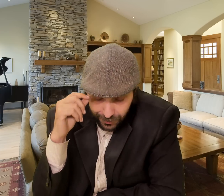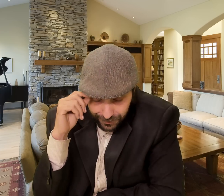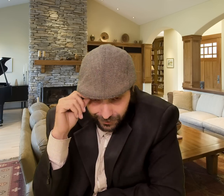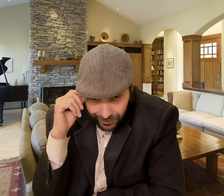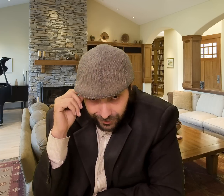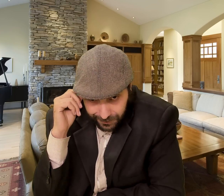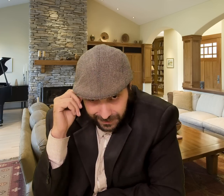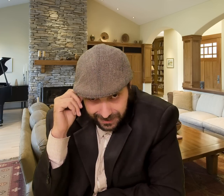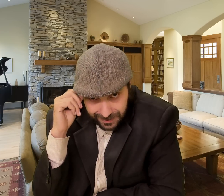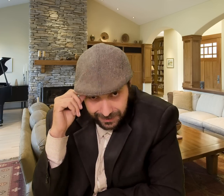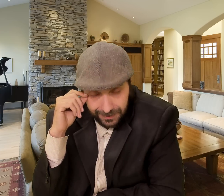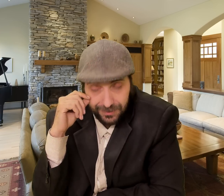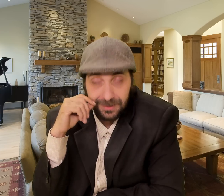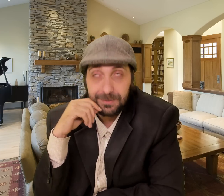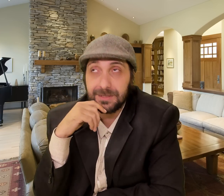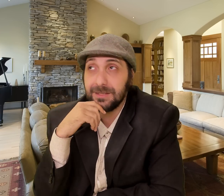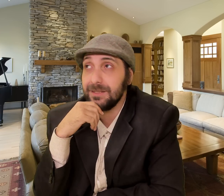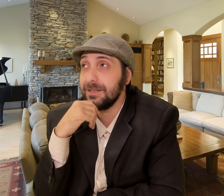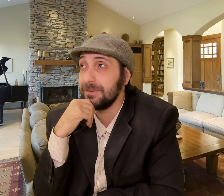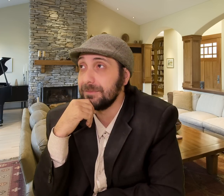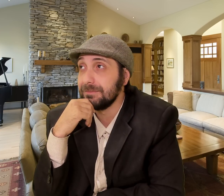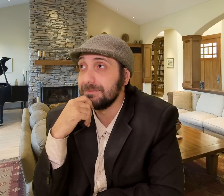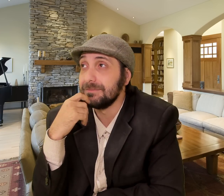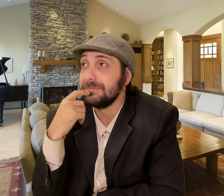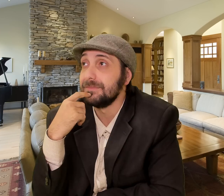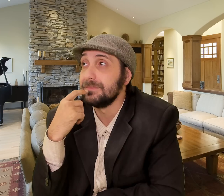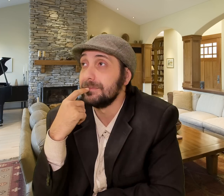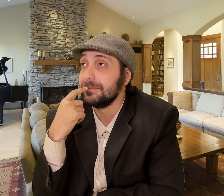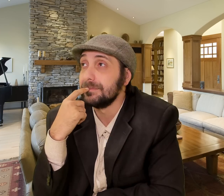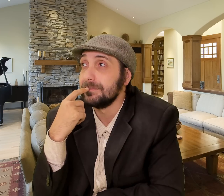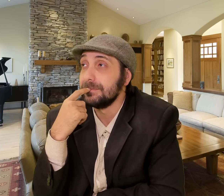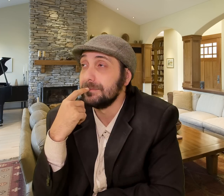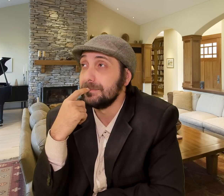têm sido muito bem Digamos que